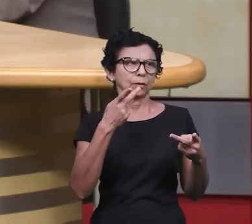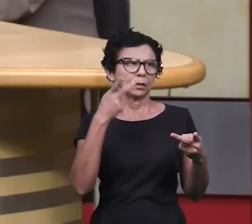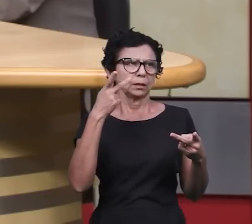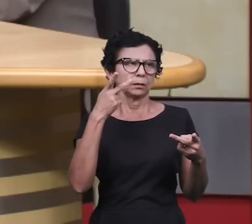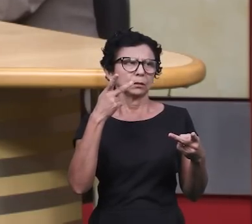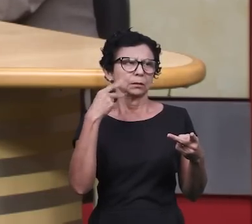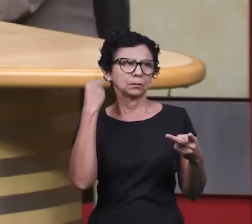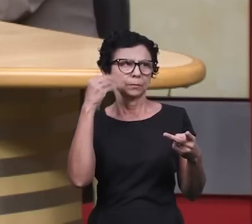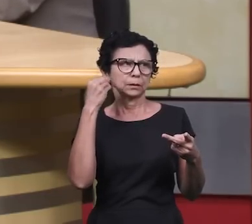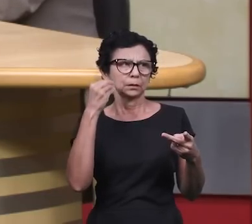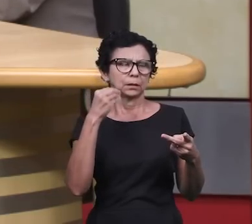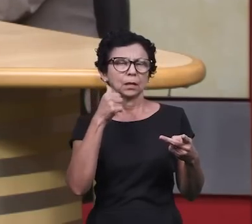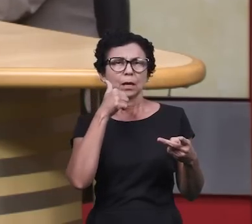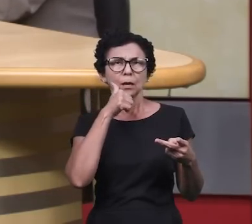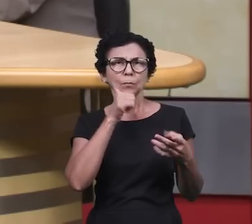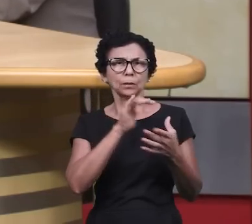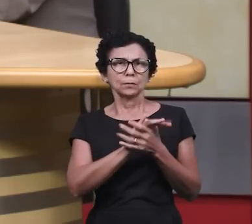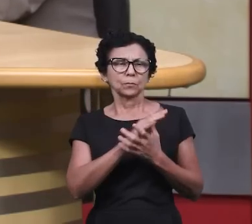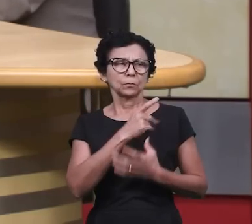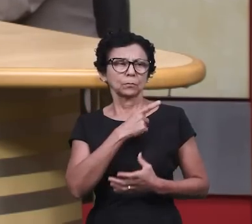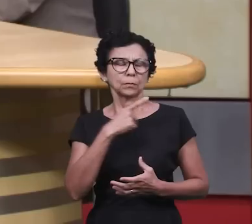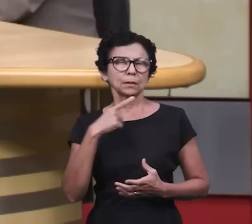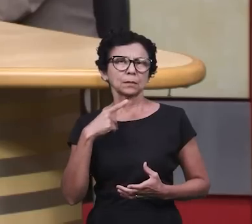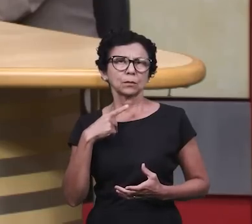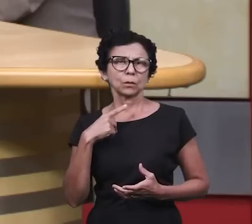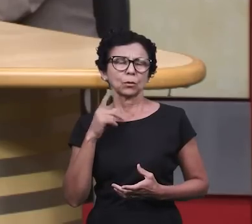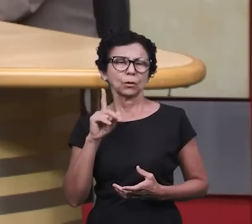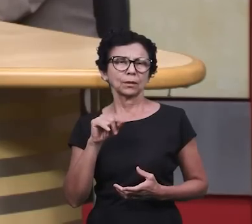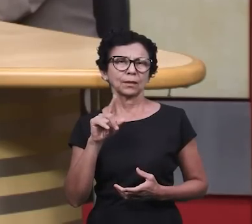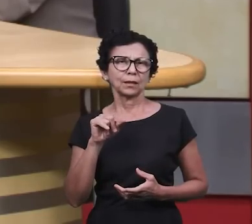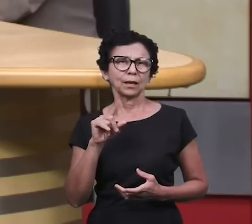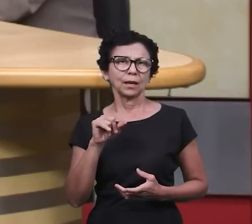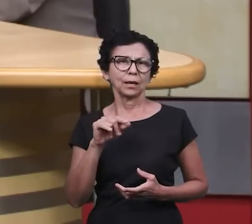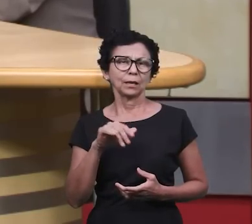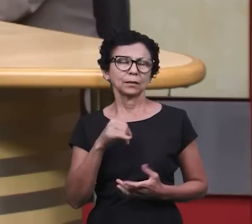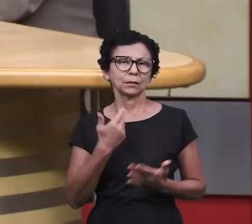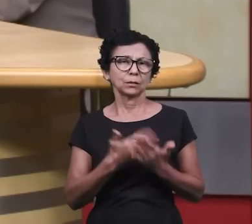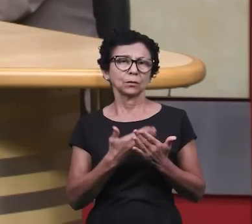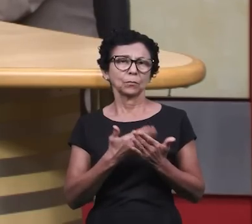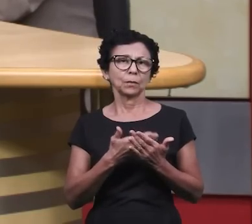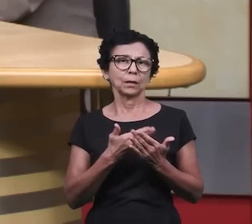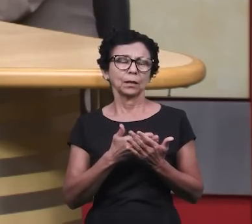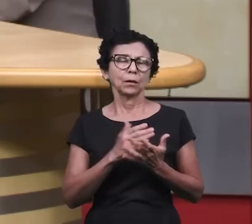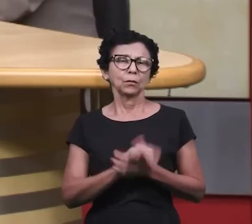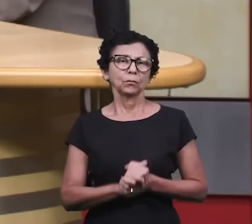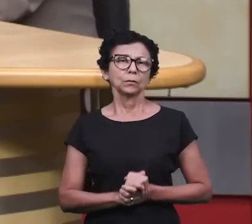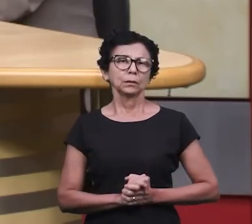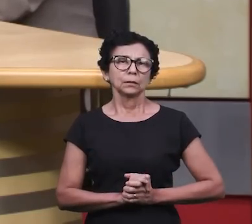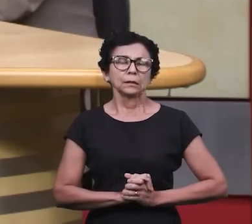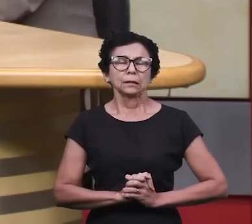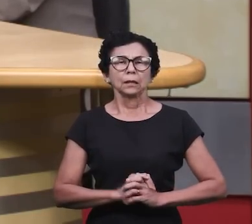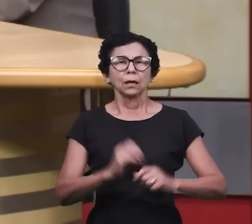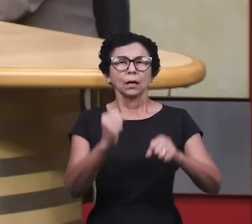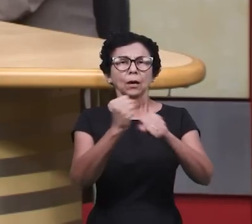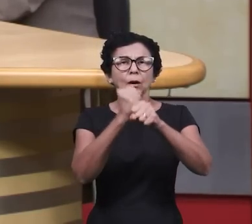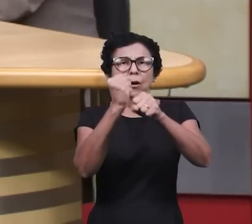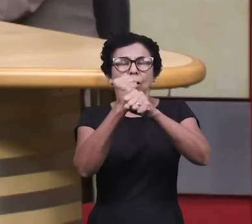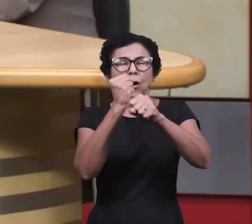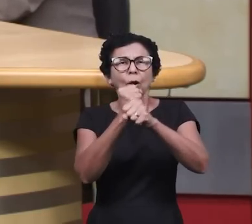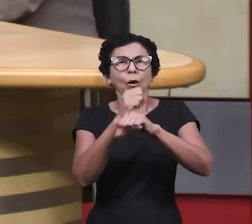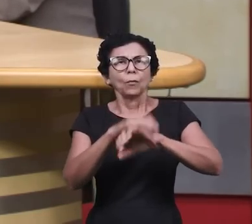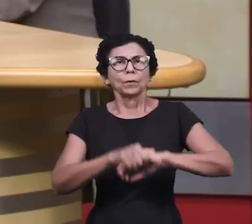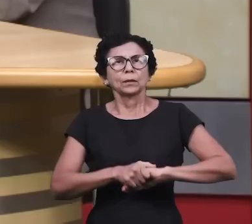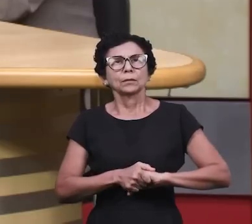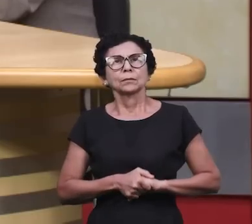pastor, aquela senhora, Geduti, quando dava aquele assunto a obra como forma de vida. Contava essa experiência. Você lembra desse caso,